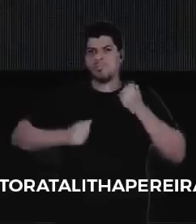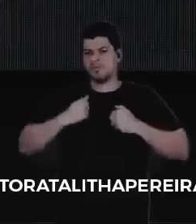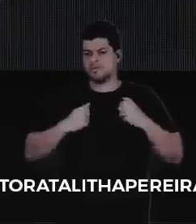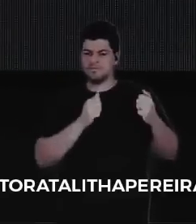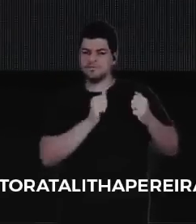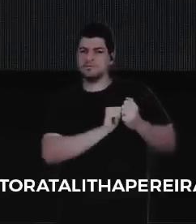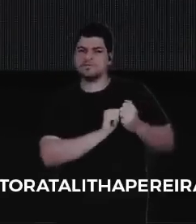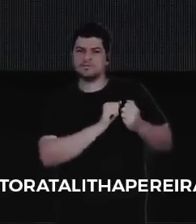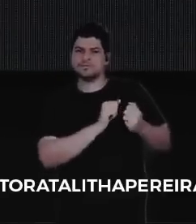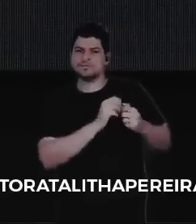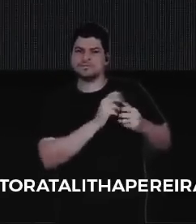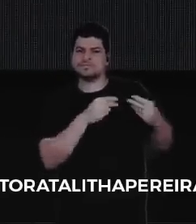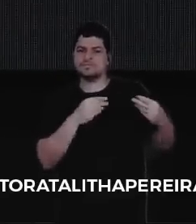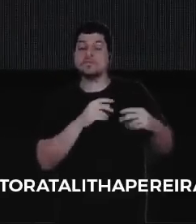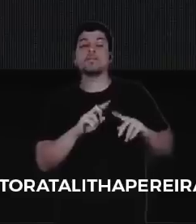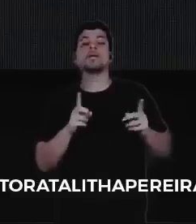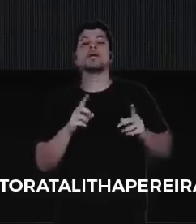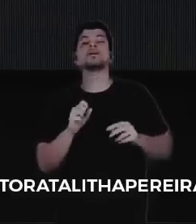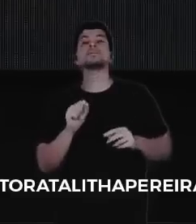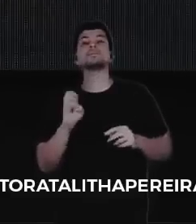Mas aí de repente você perde o brinquedo.